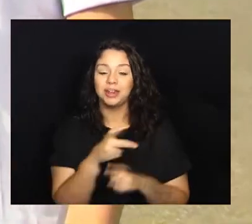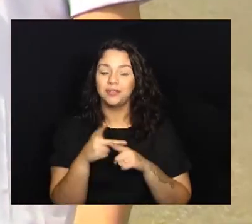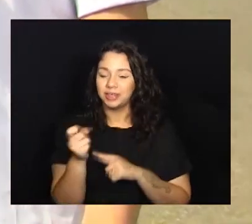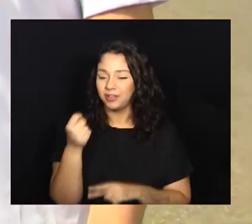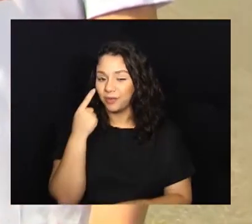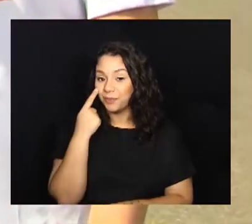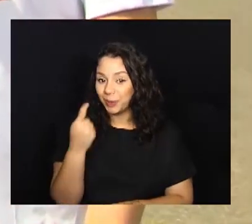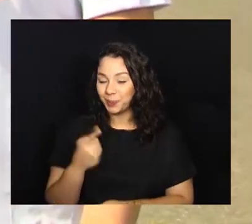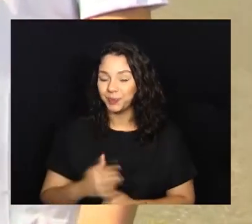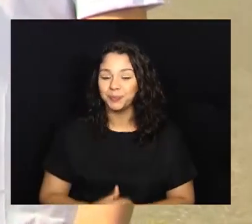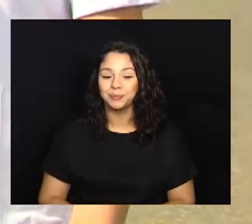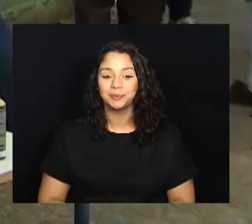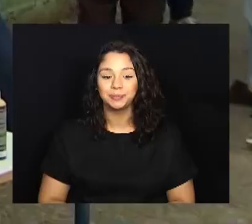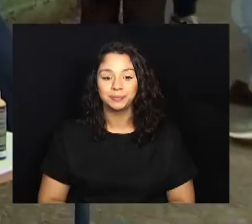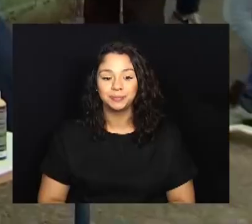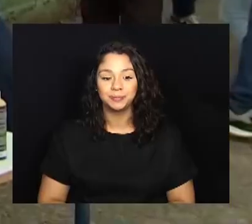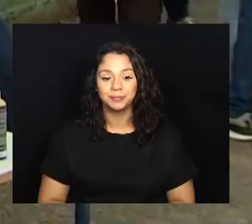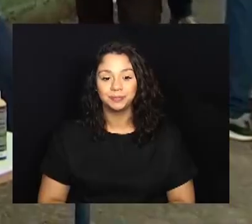pessoal?